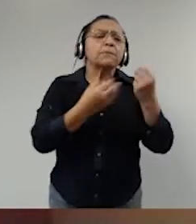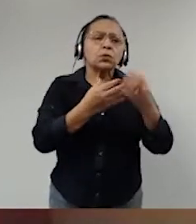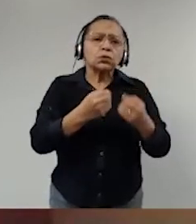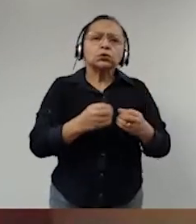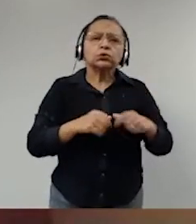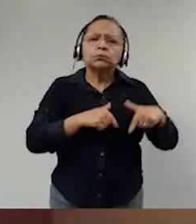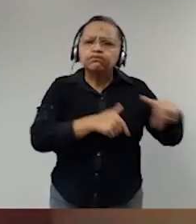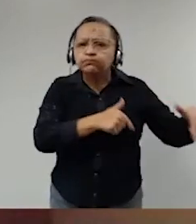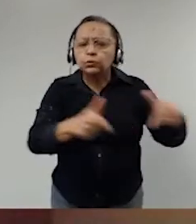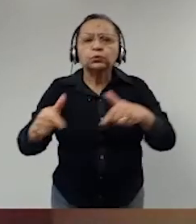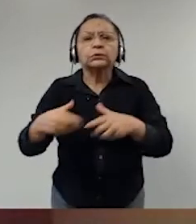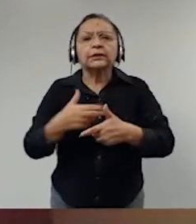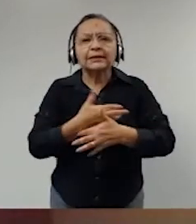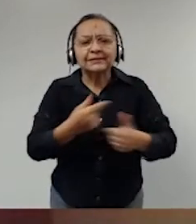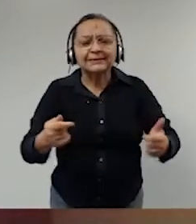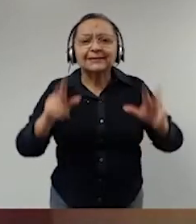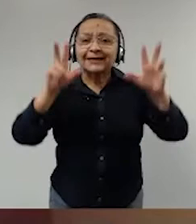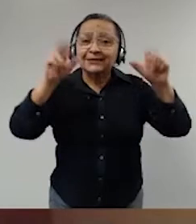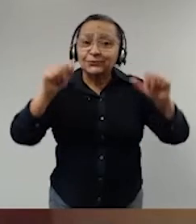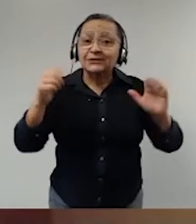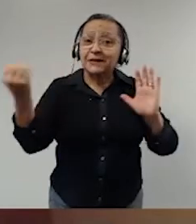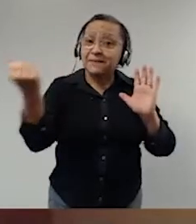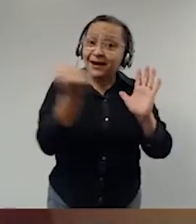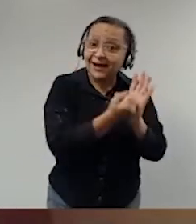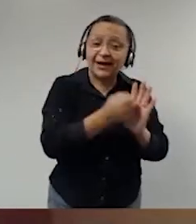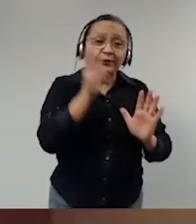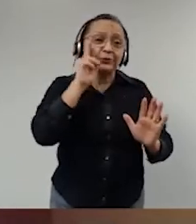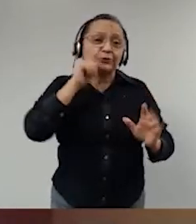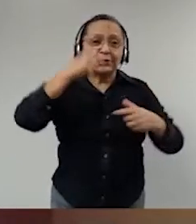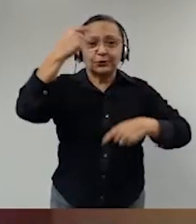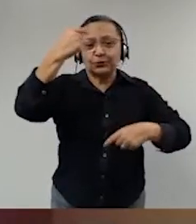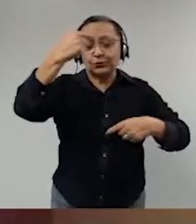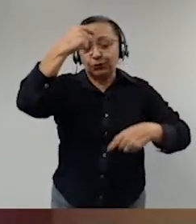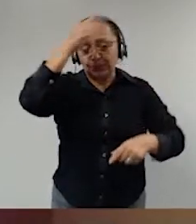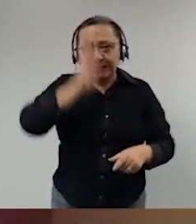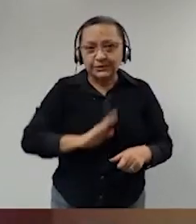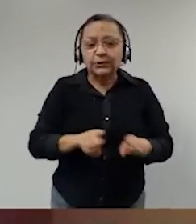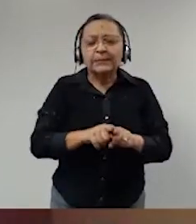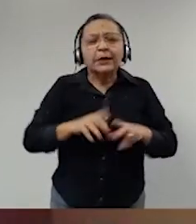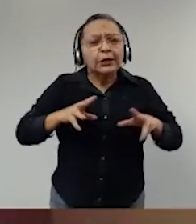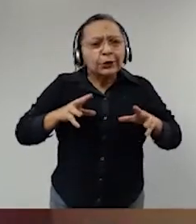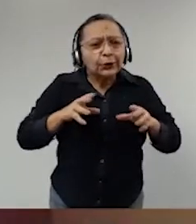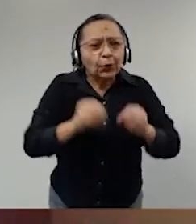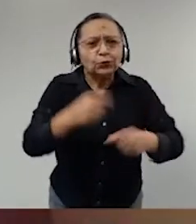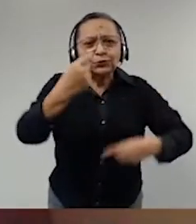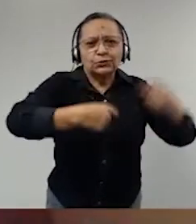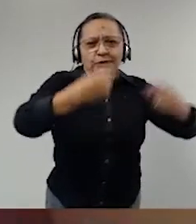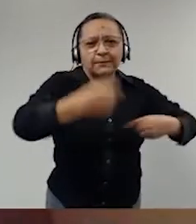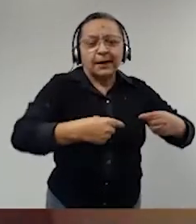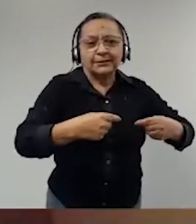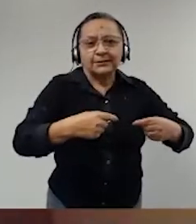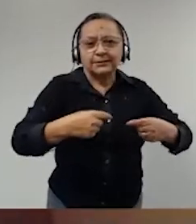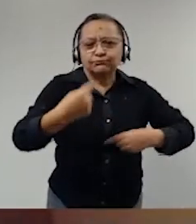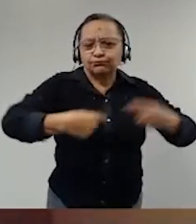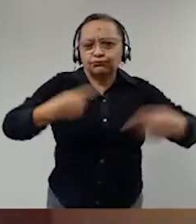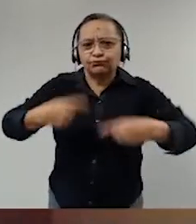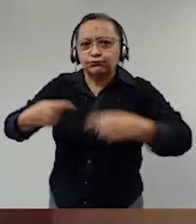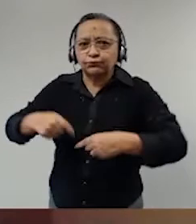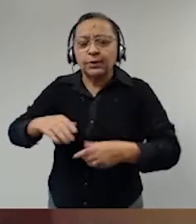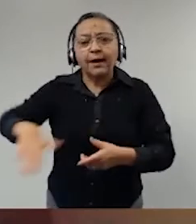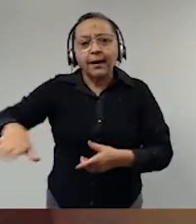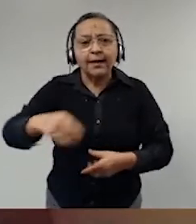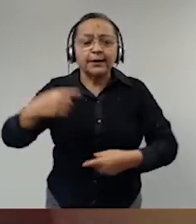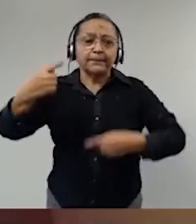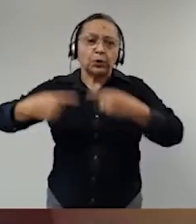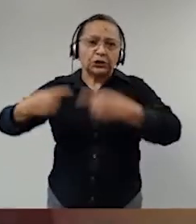que marcaram a história do Brasil e todos os grandes debates políticos. Eu me refiro não apenas ao contexto dos anos 30,